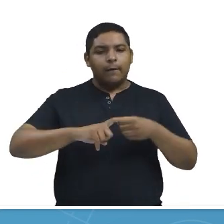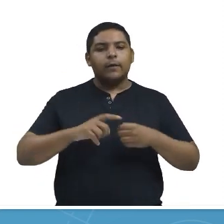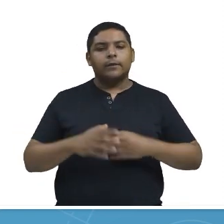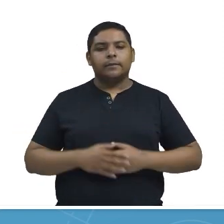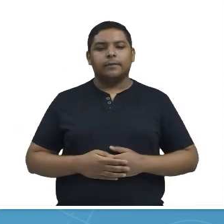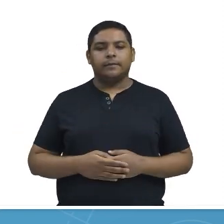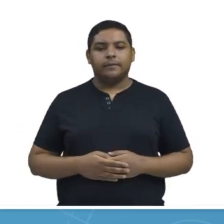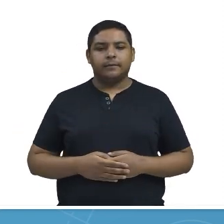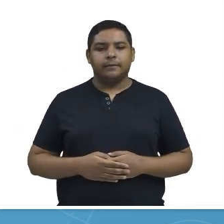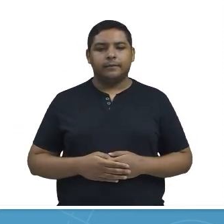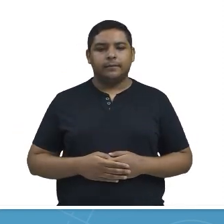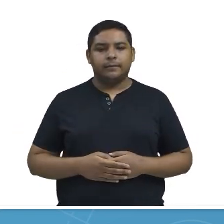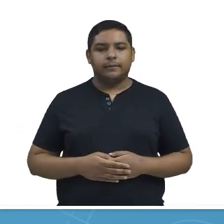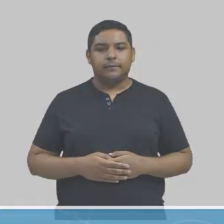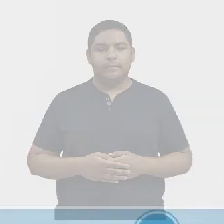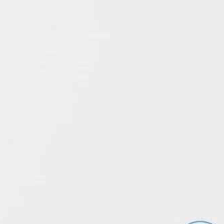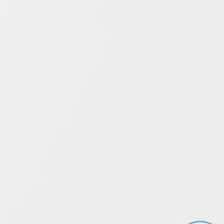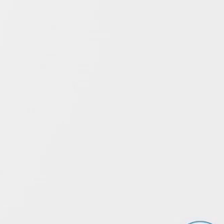Bye, bye.